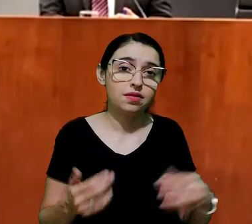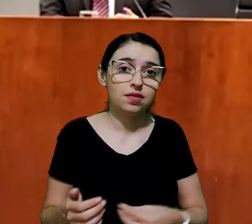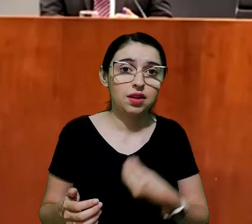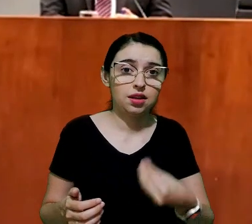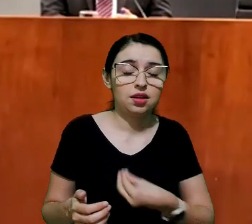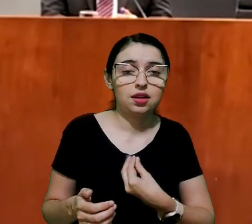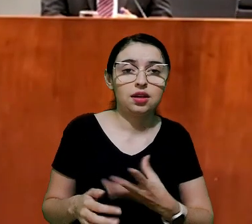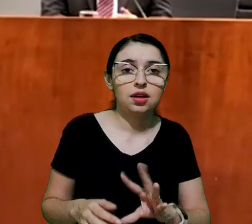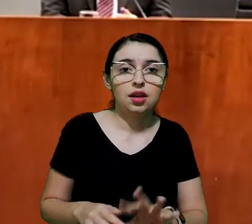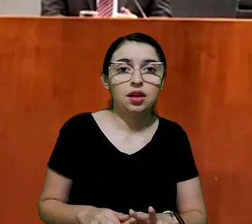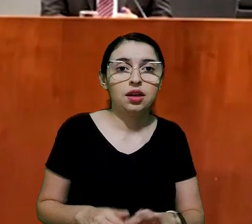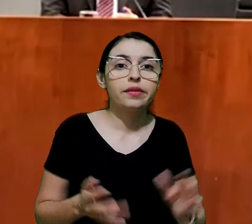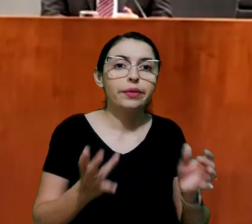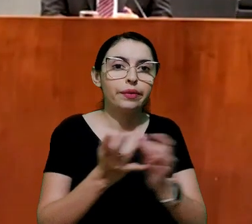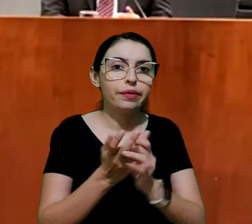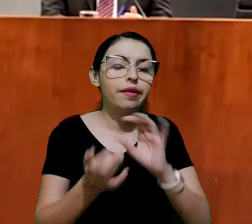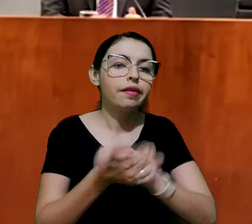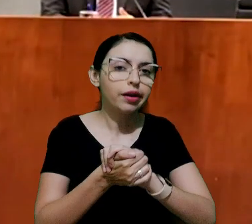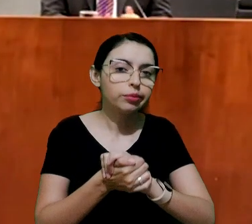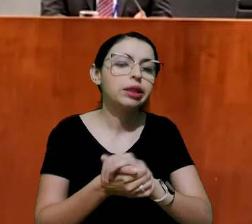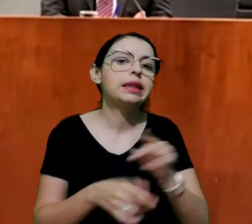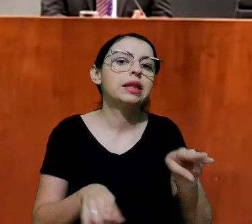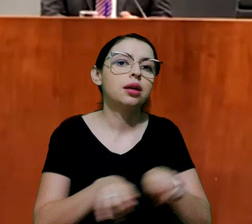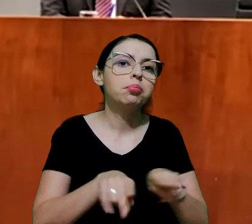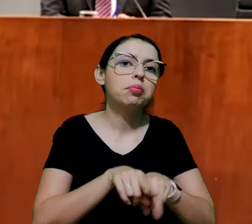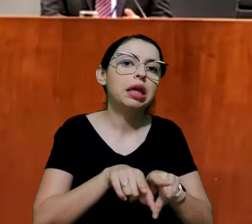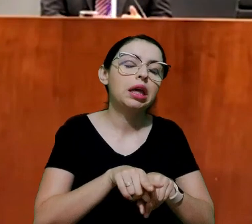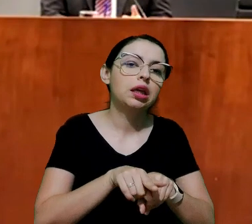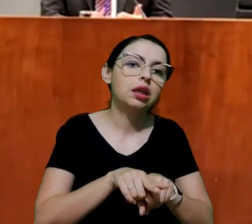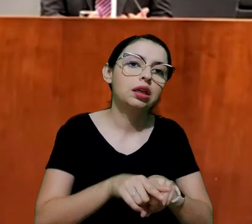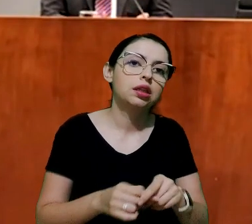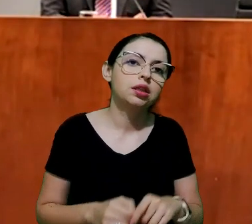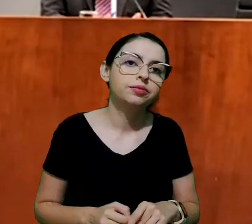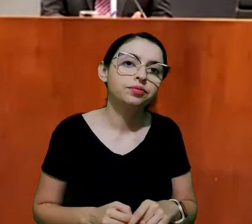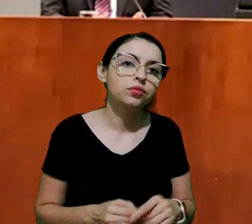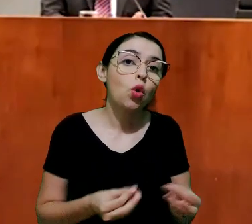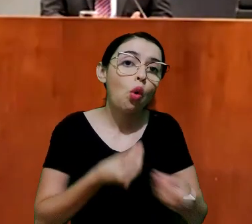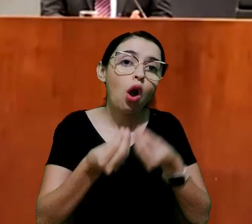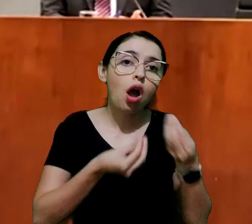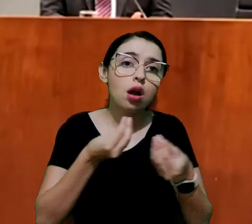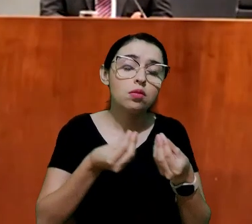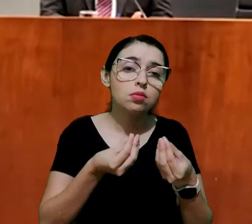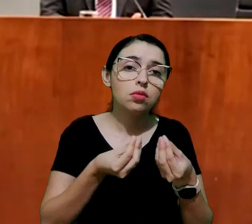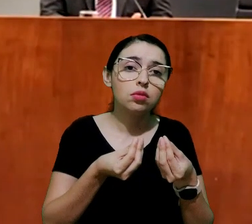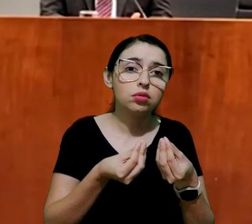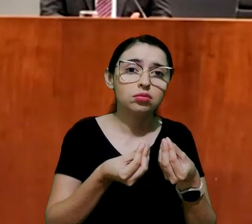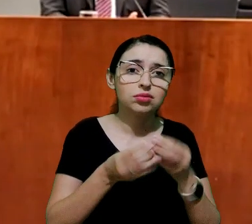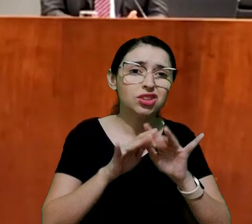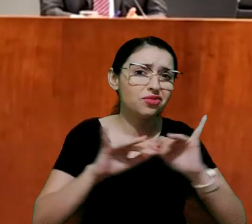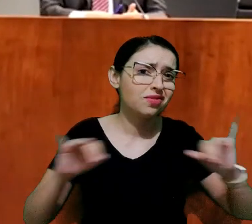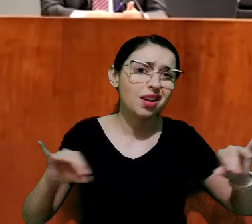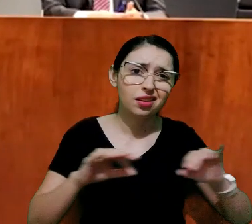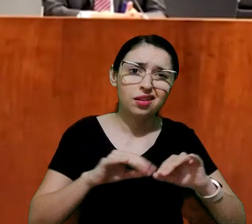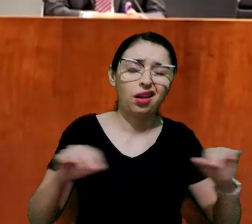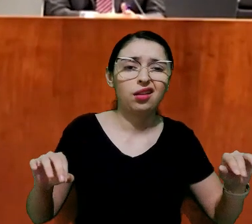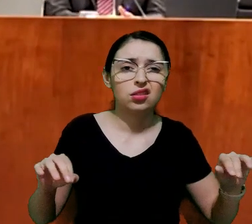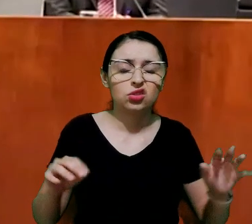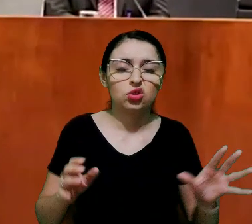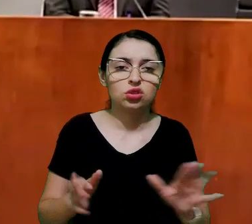casamento. Se fala em socioafetividade como se a afetividade também não estivesse presente